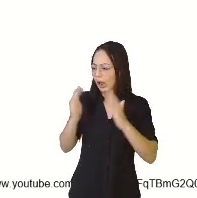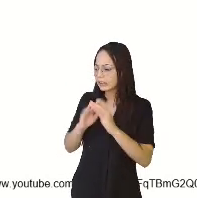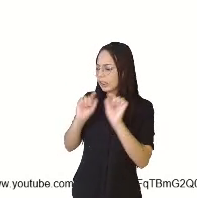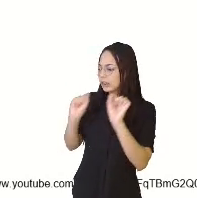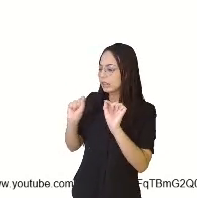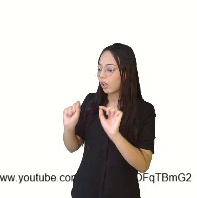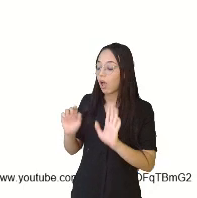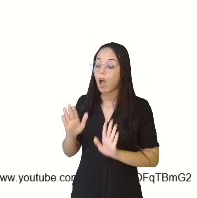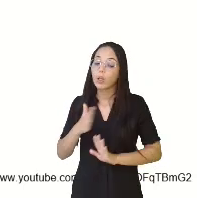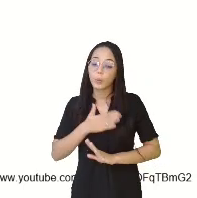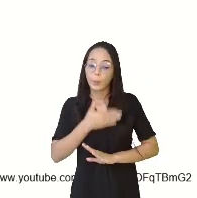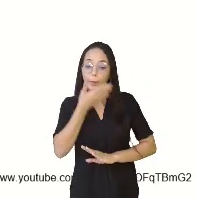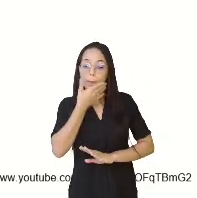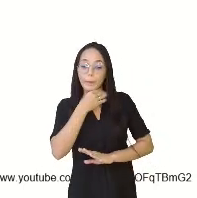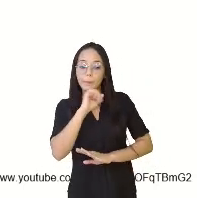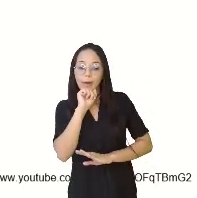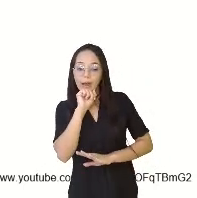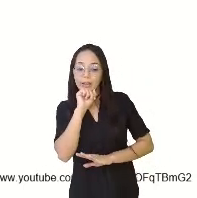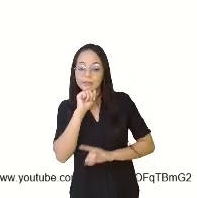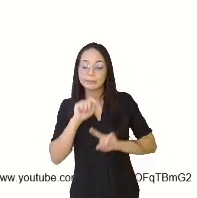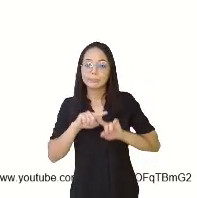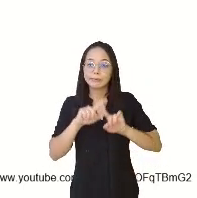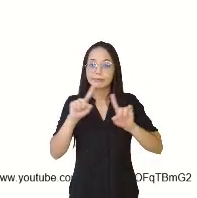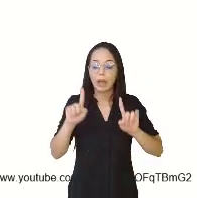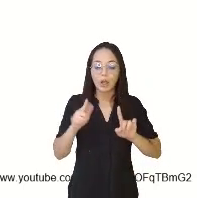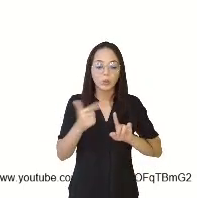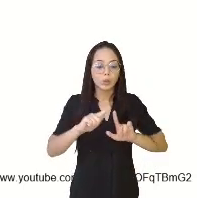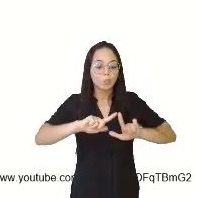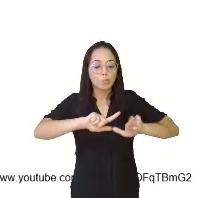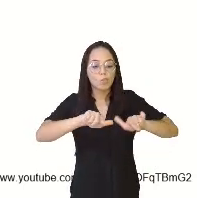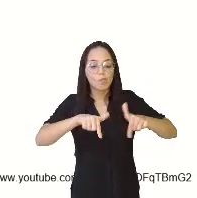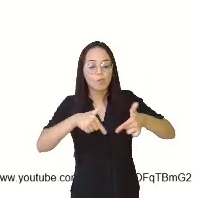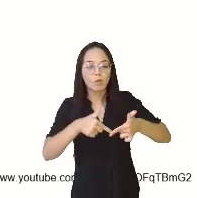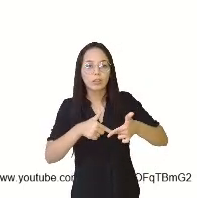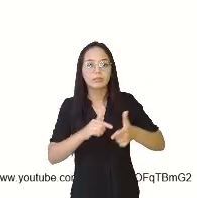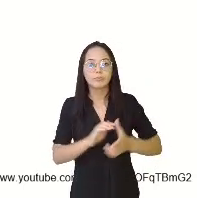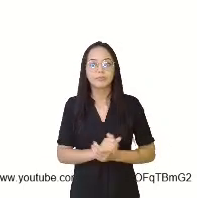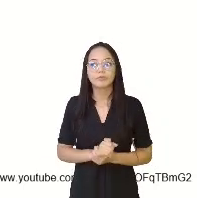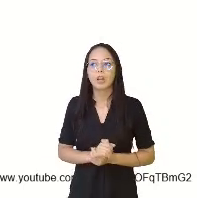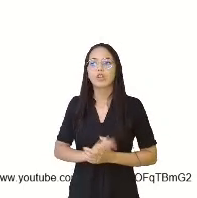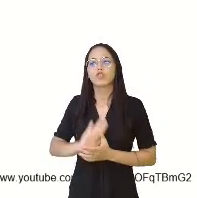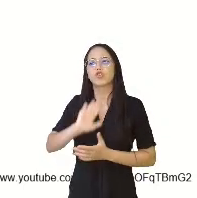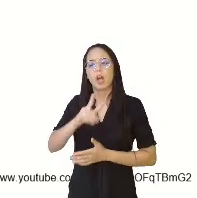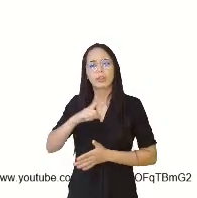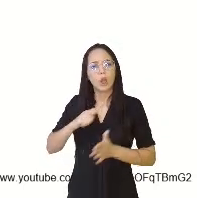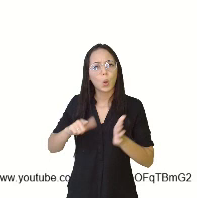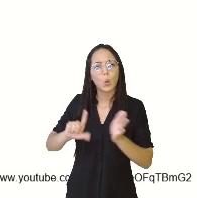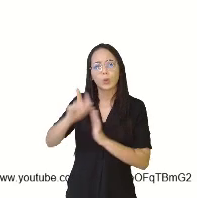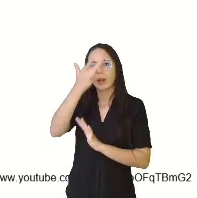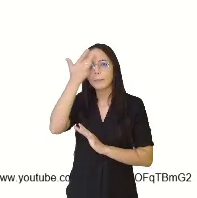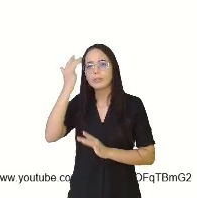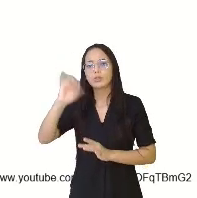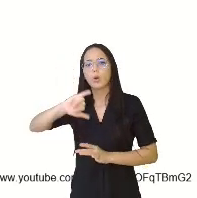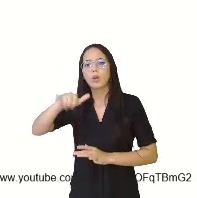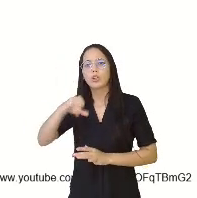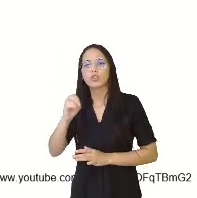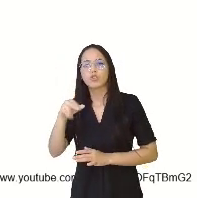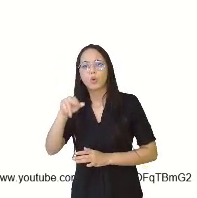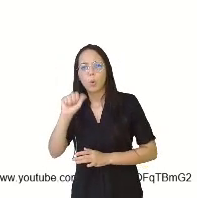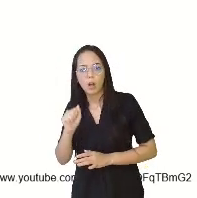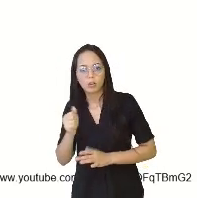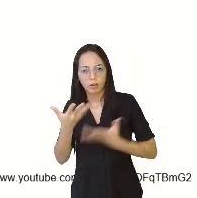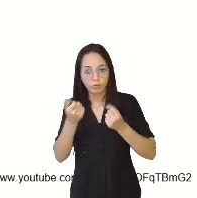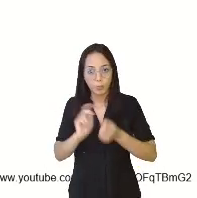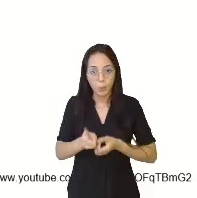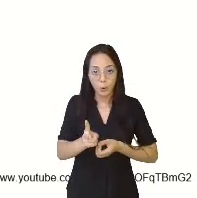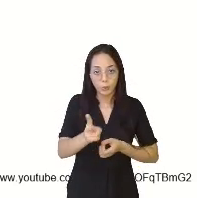do meu pai. Está desalugada. Nessa outra parte aí já aparecem outras personagens. Tem Joana, Helena. Vamos